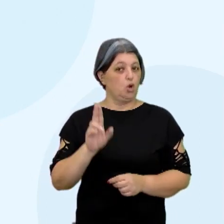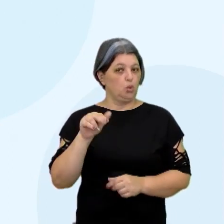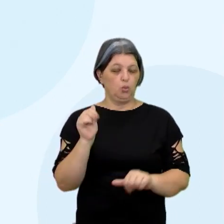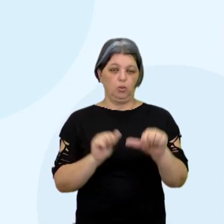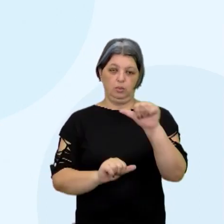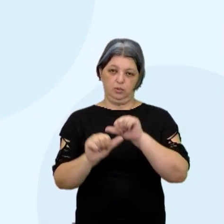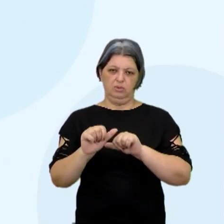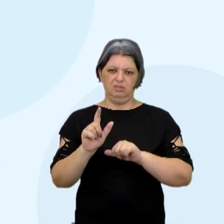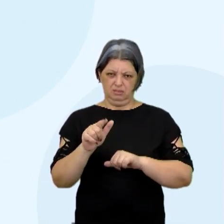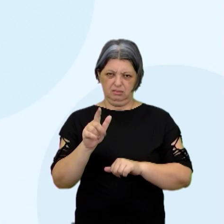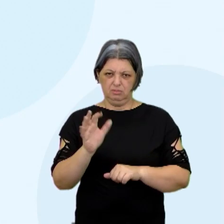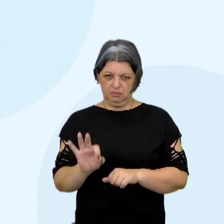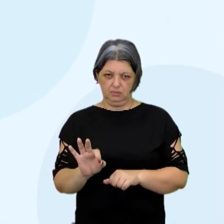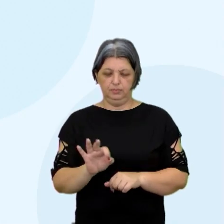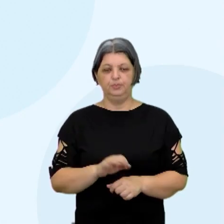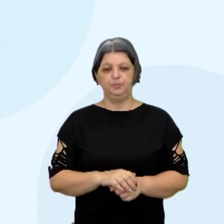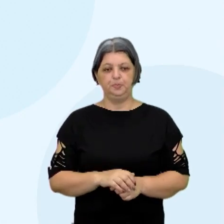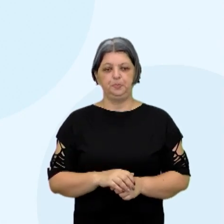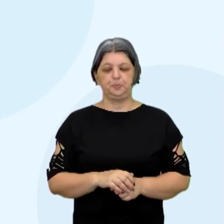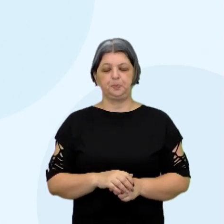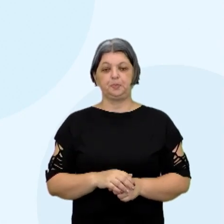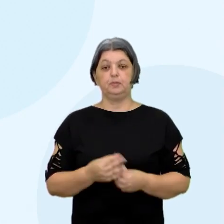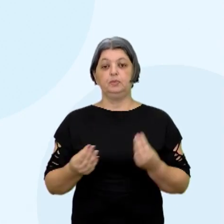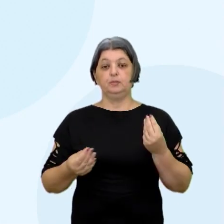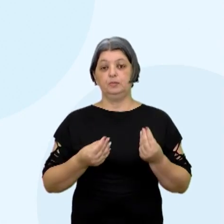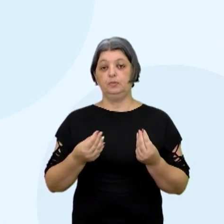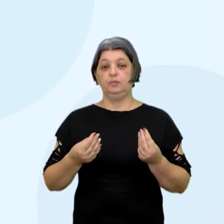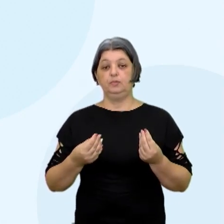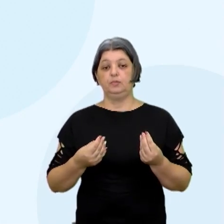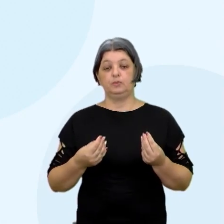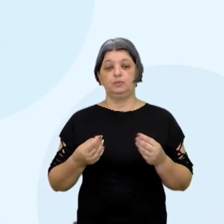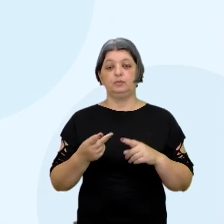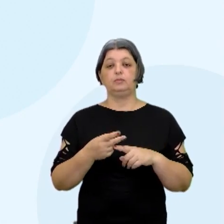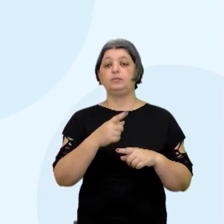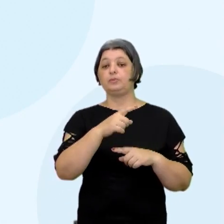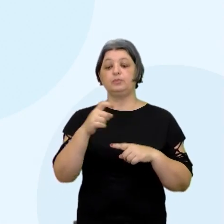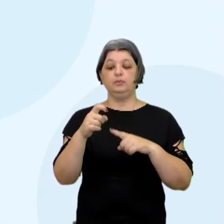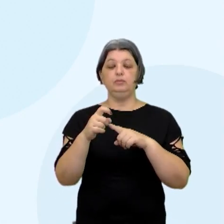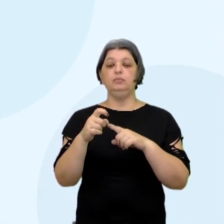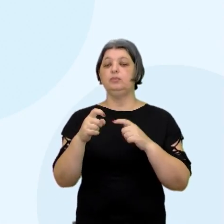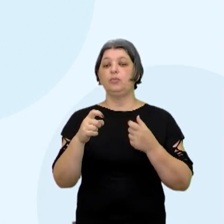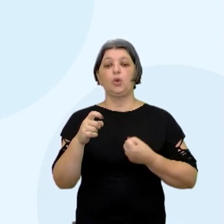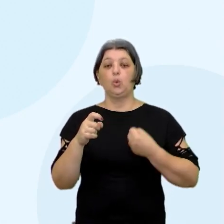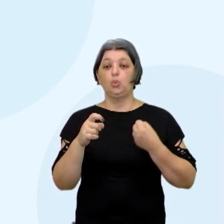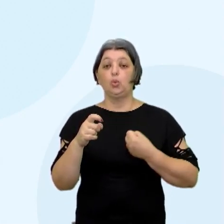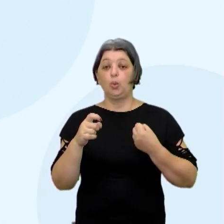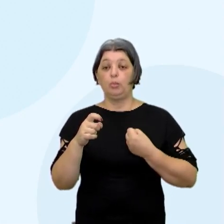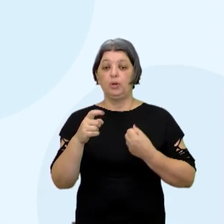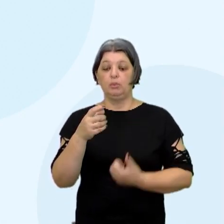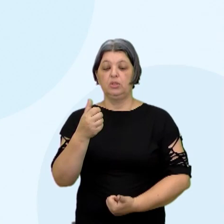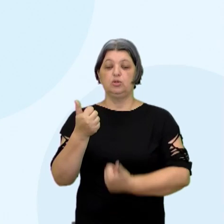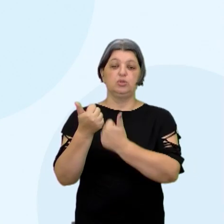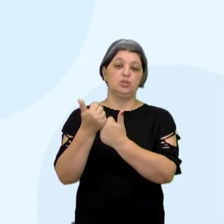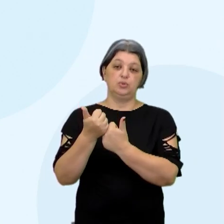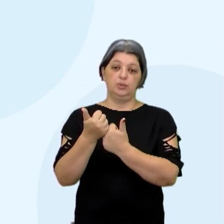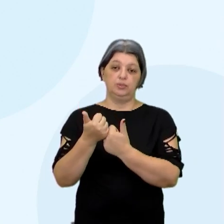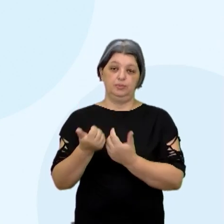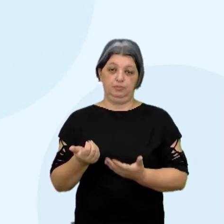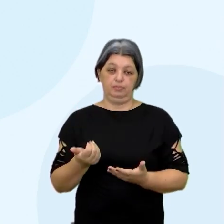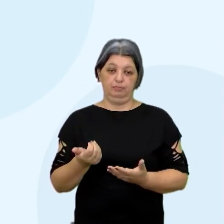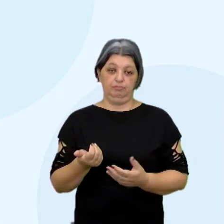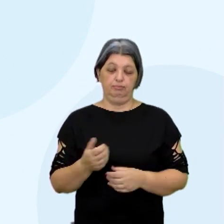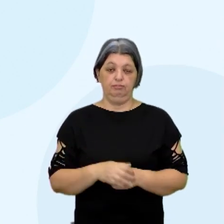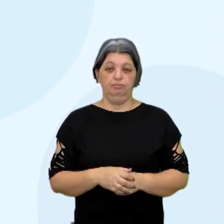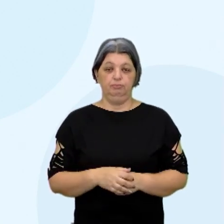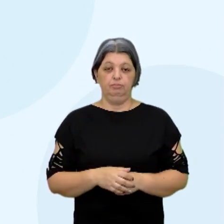acho que é Tá certo e aí o que que eu quero saber para quê valor de X quer dizer qual é o número que você coloca no lugar do X para você